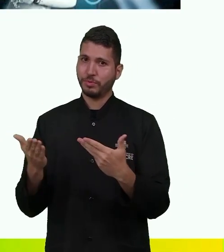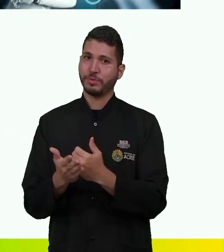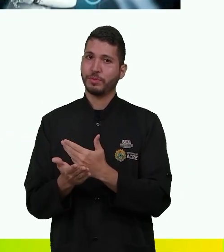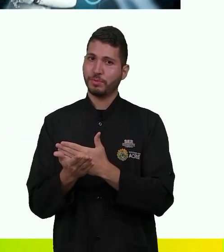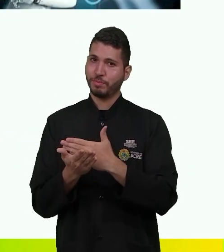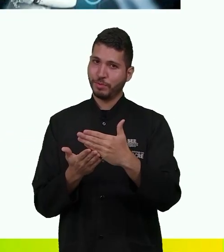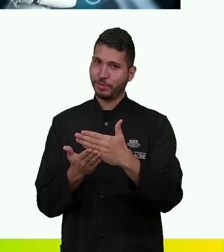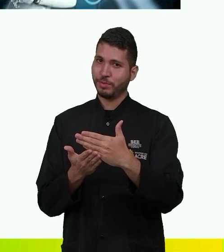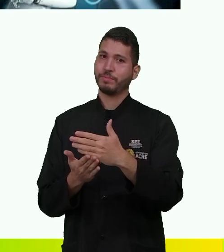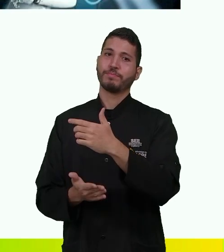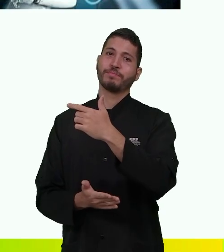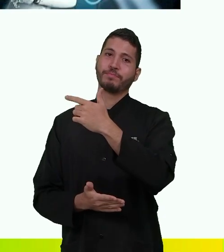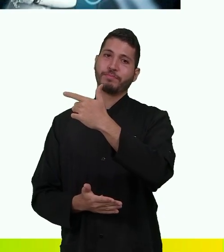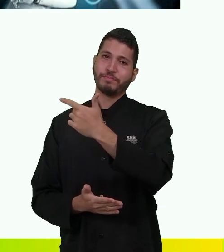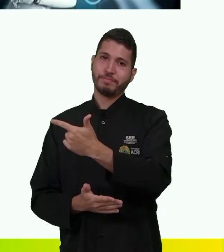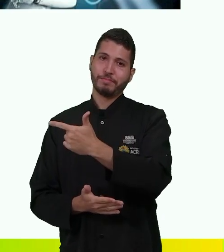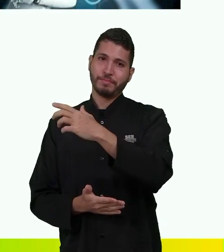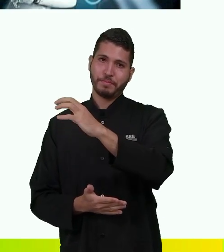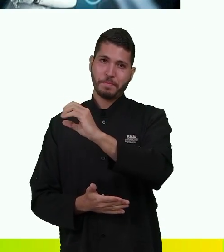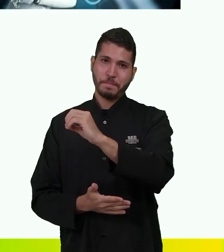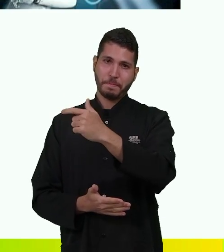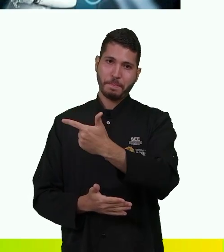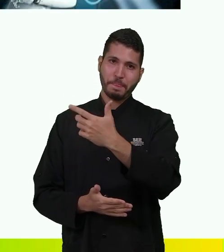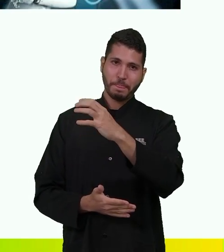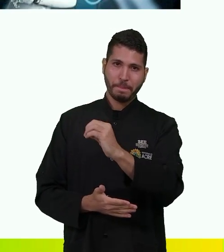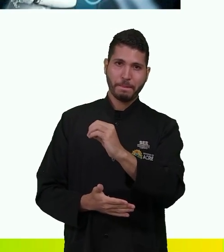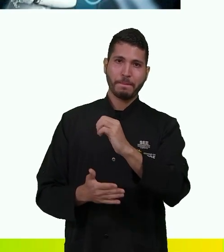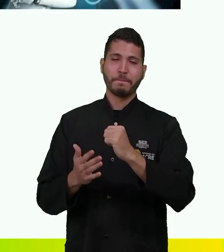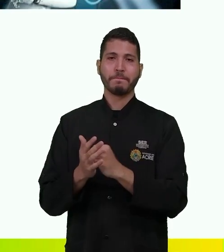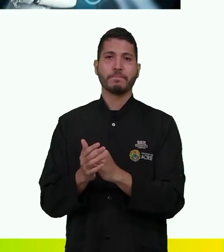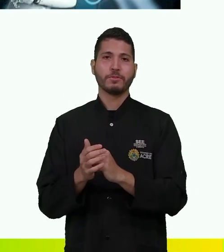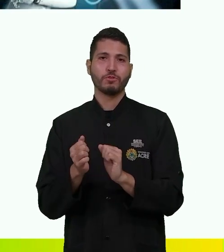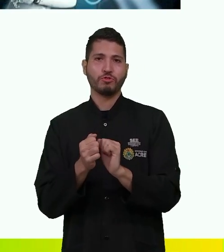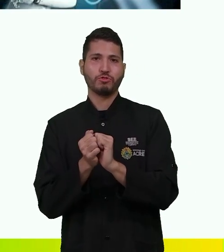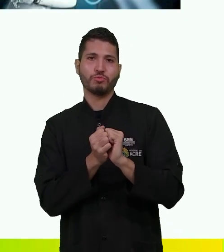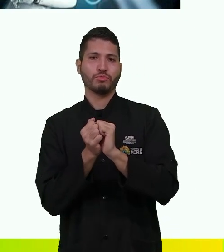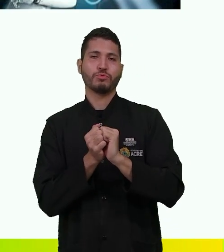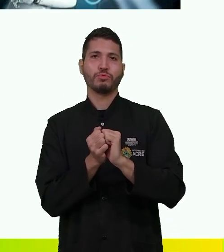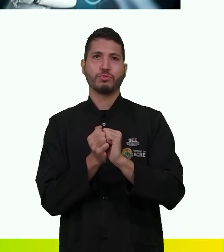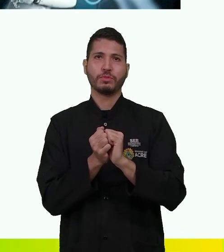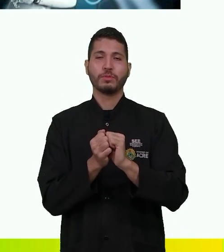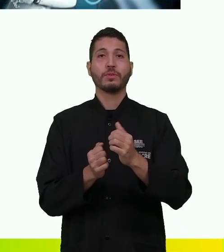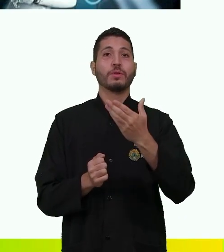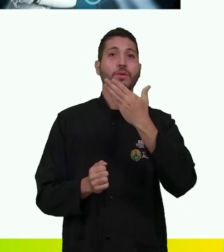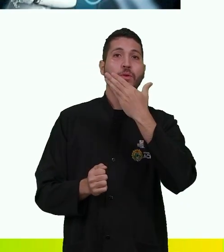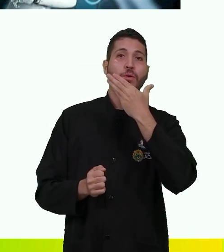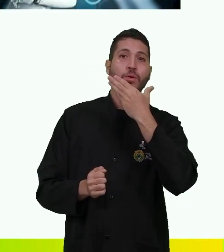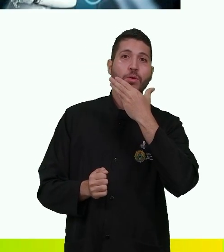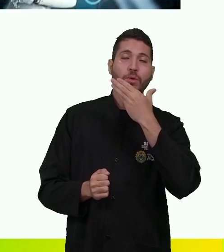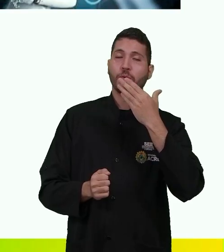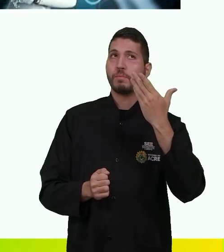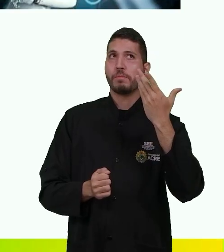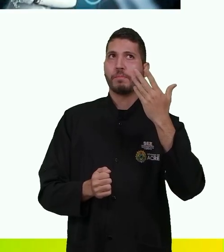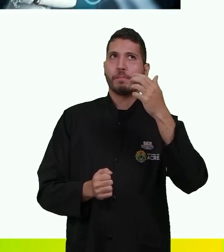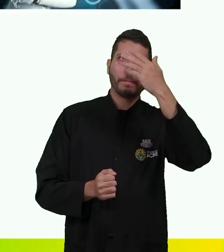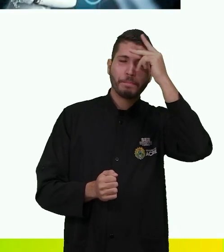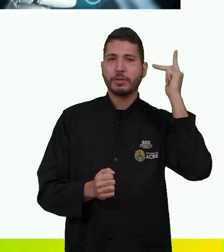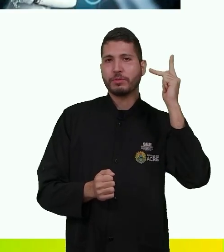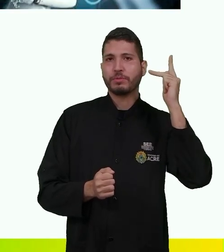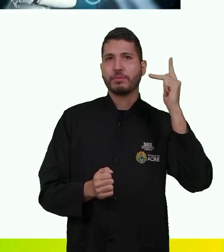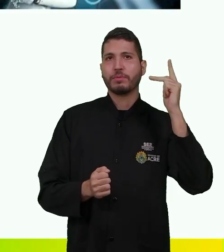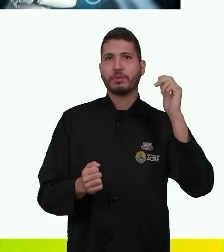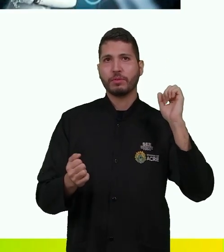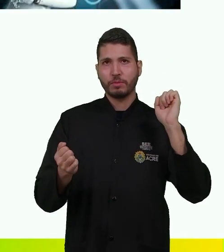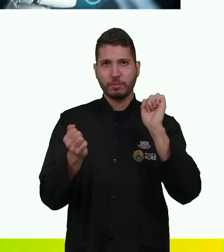de 2020. Colaboração homem-robô, sistemas cognitivos e personalização. De uma